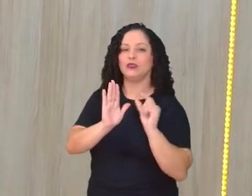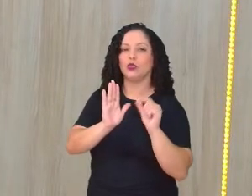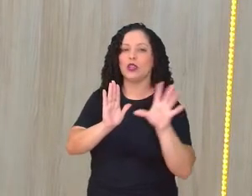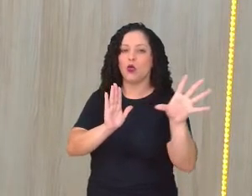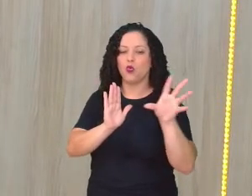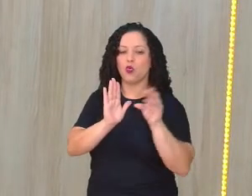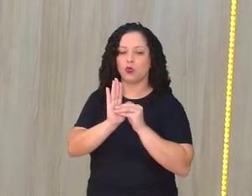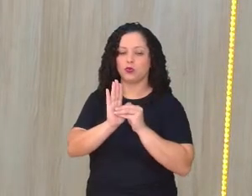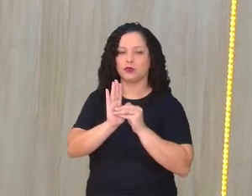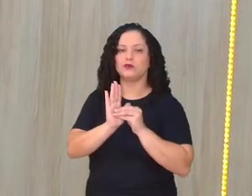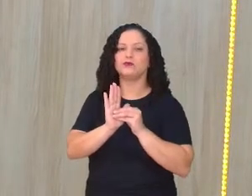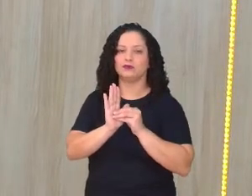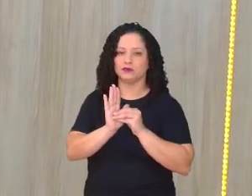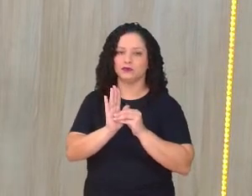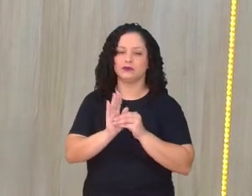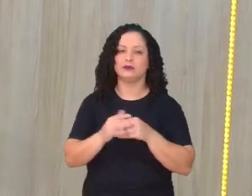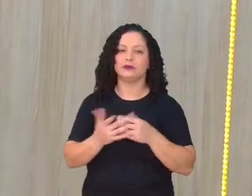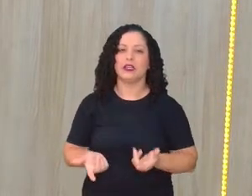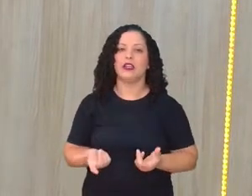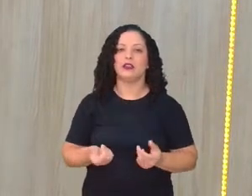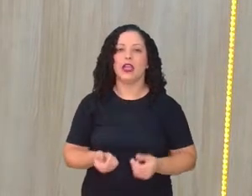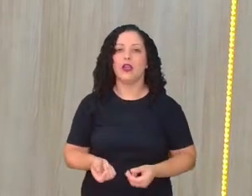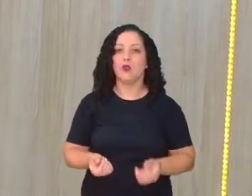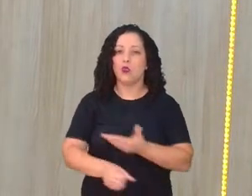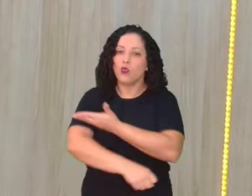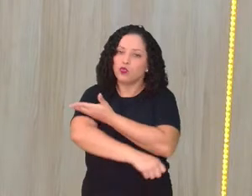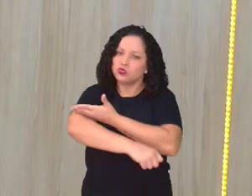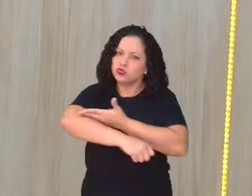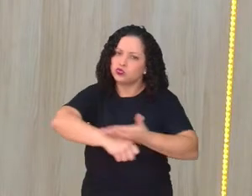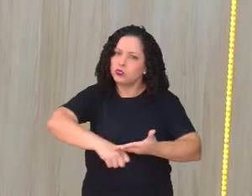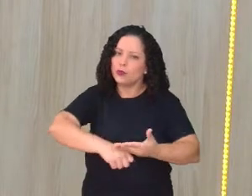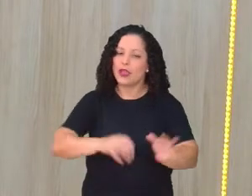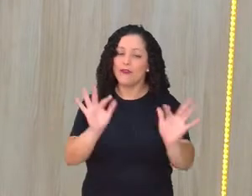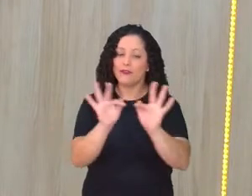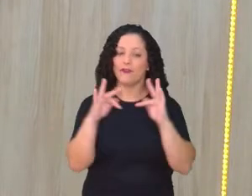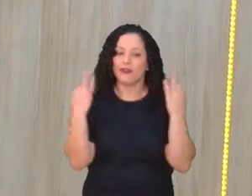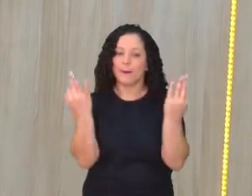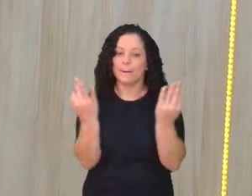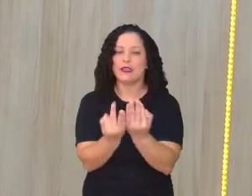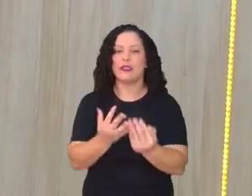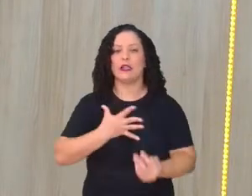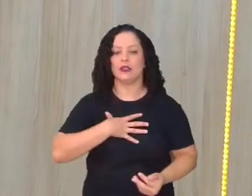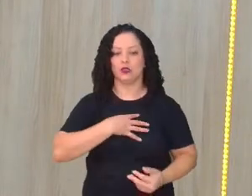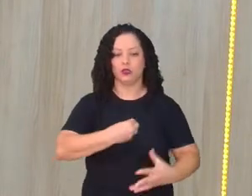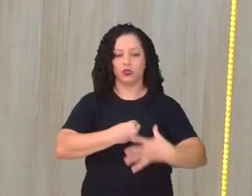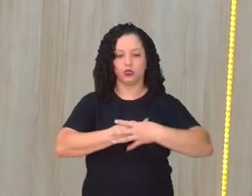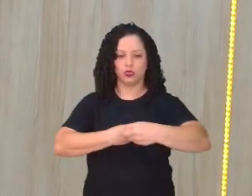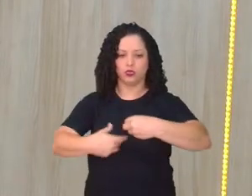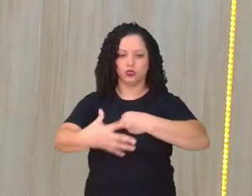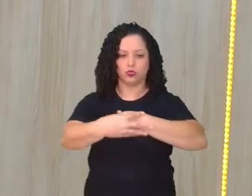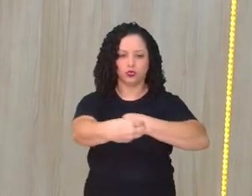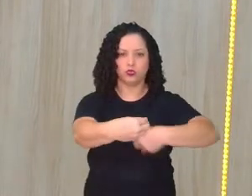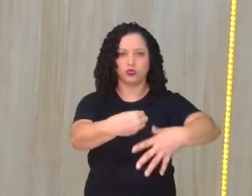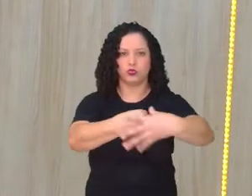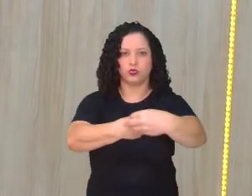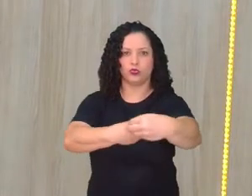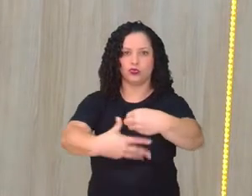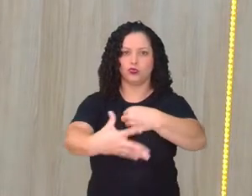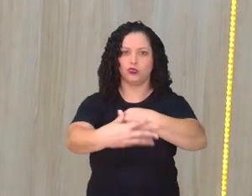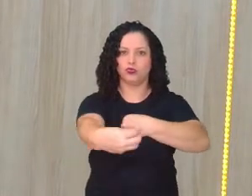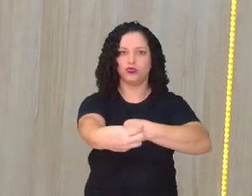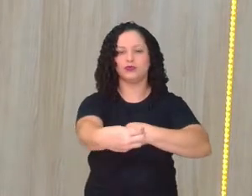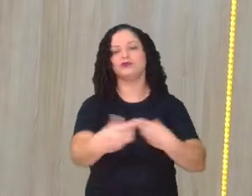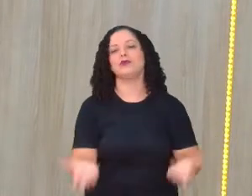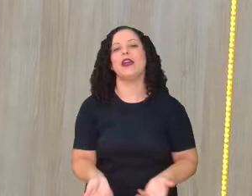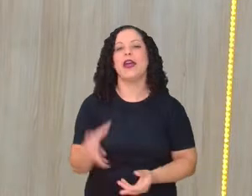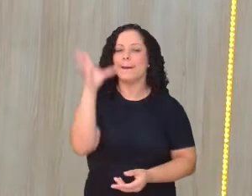de consuetudinária, né? A tradição passando ali de pai para filho, né? Os filhos aprendiam as leis, né, do povo